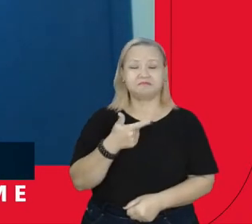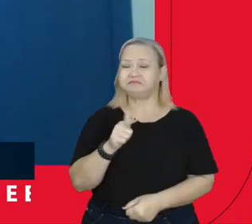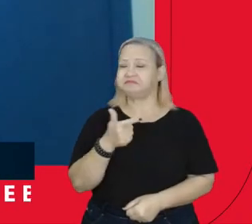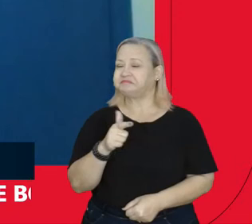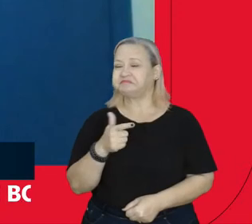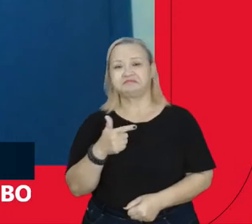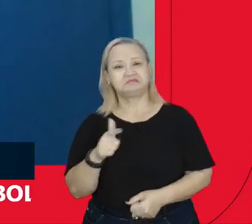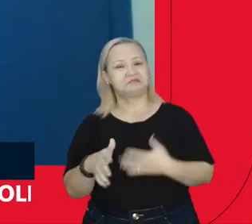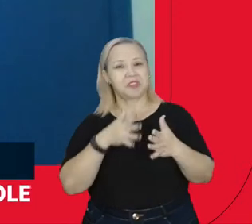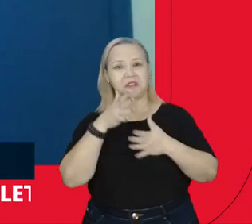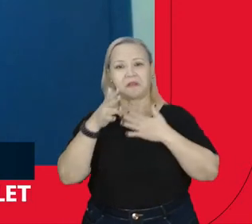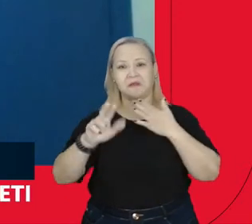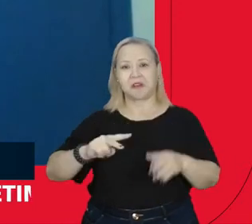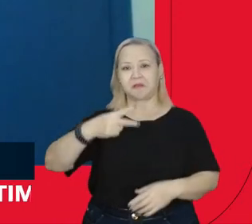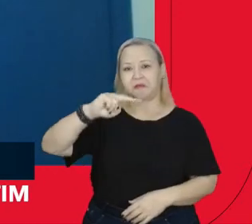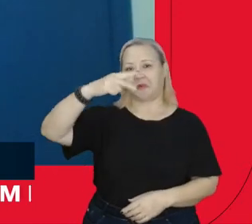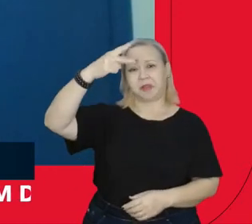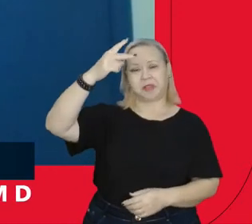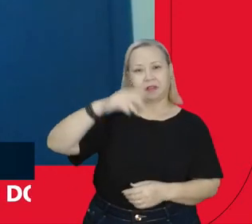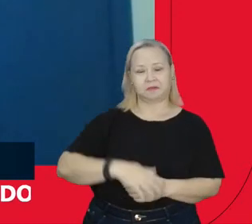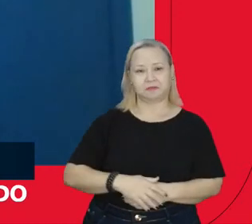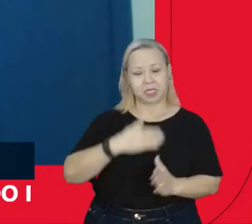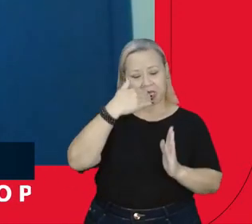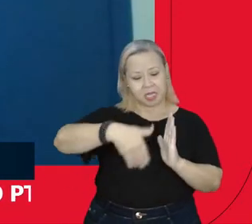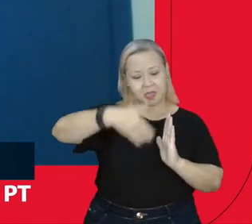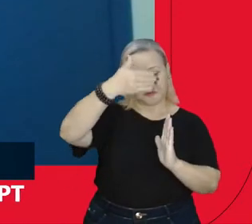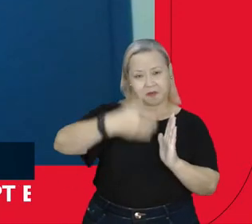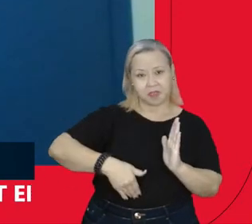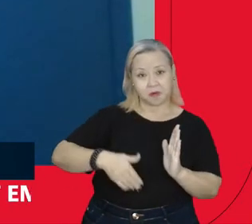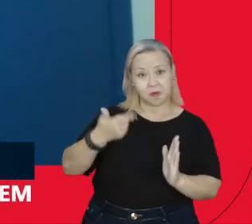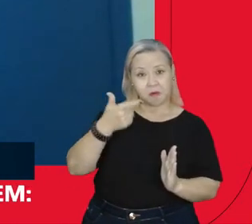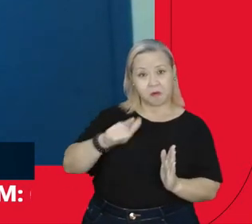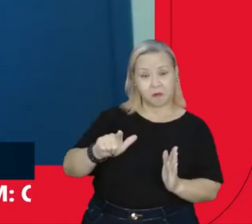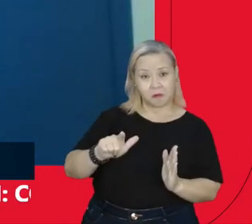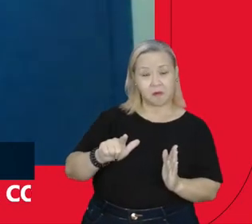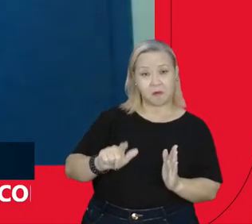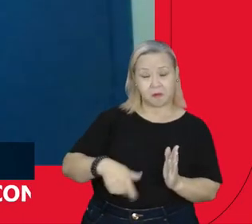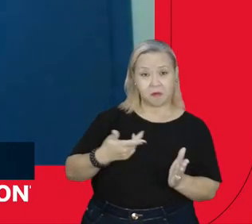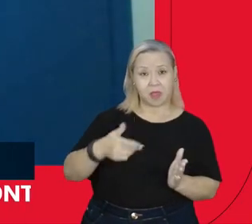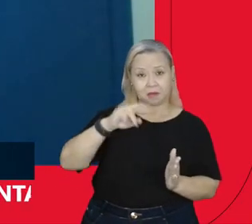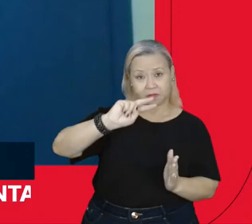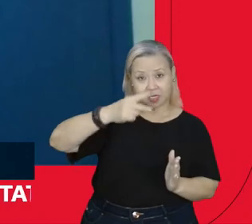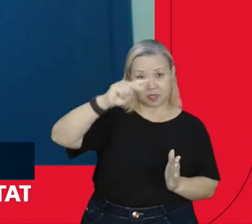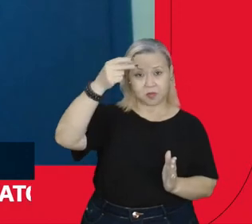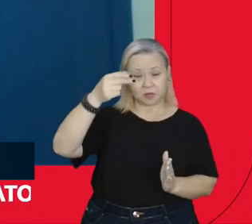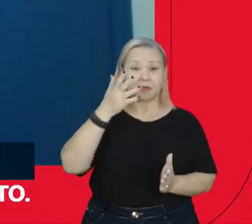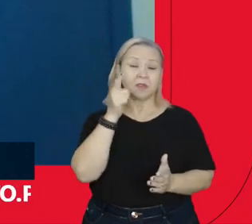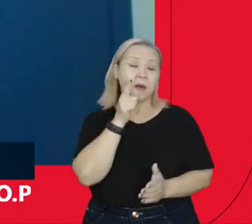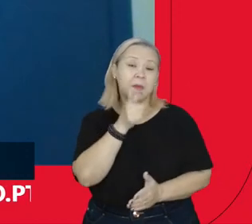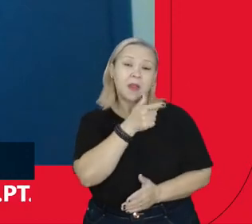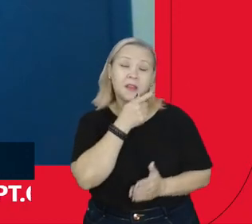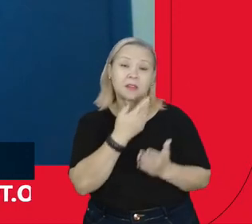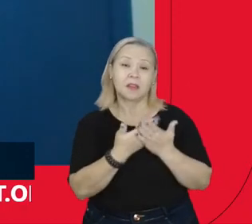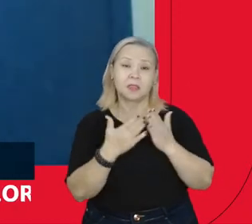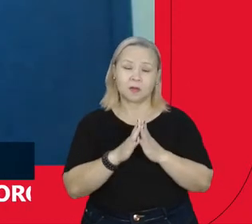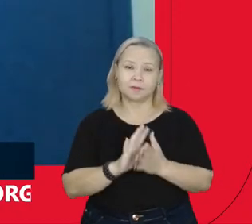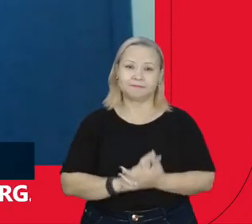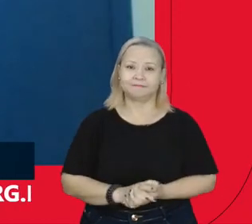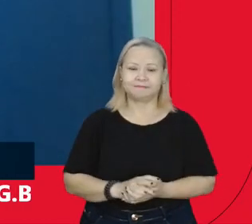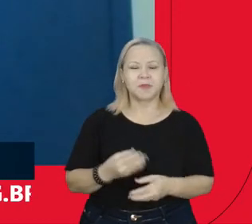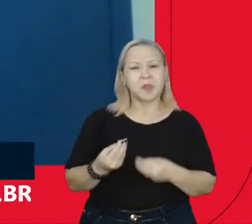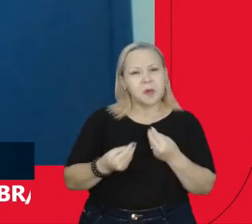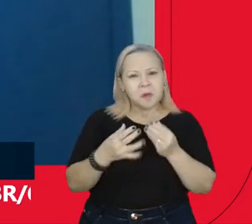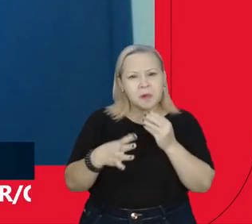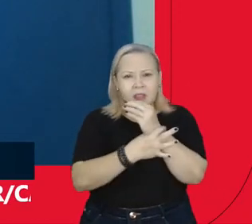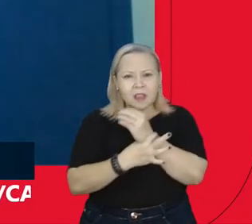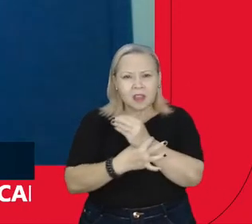do salário mínimo, como ele vetou o reajuste da merenda escolar. Né? E garantiu os 600 na